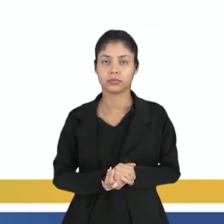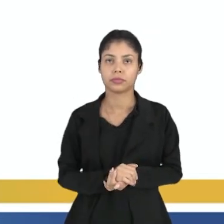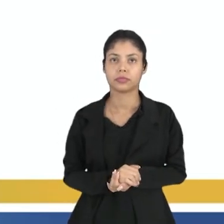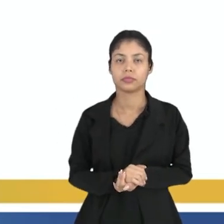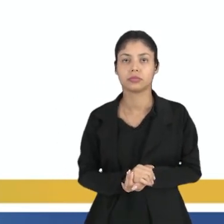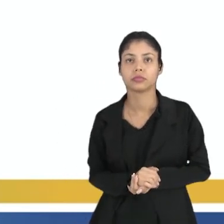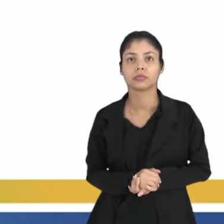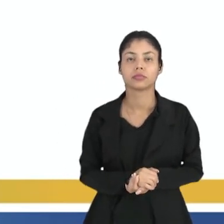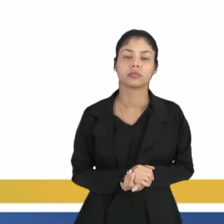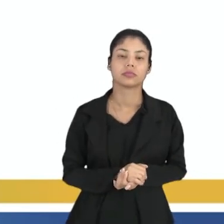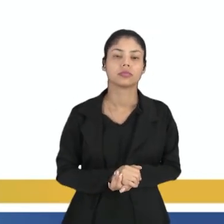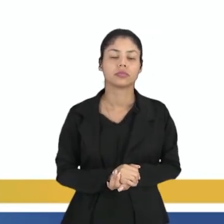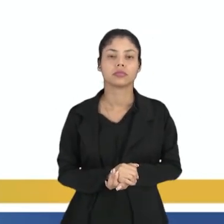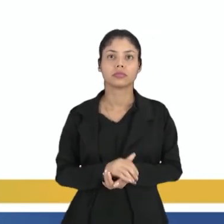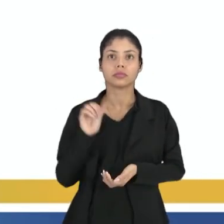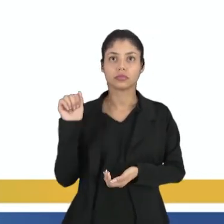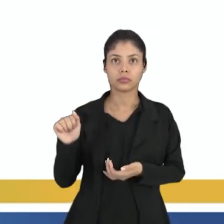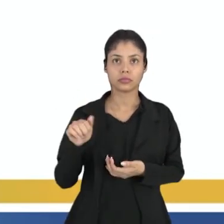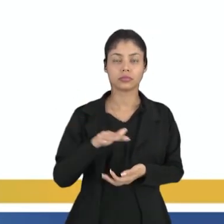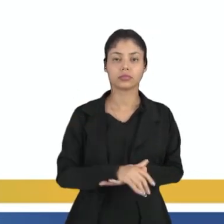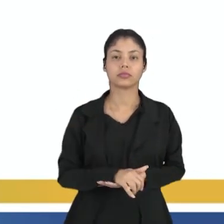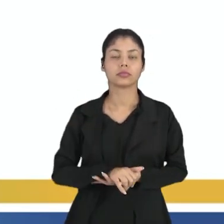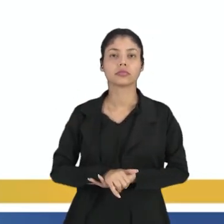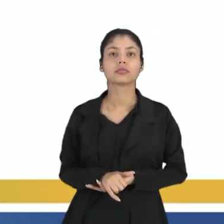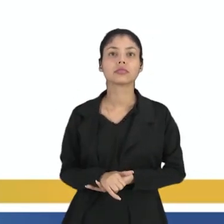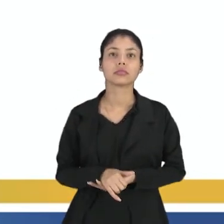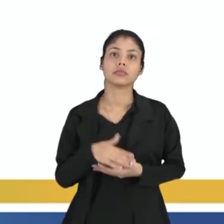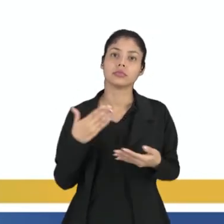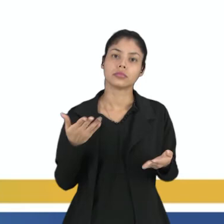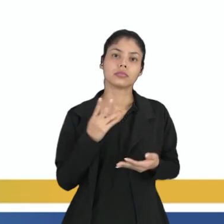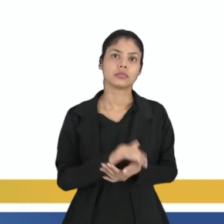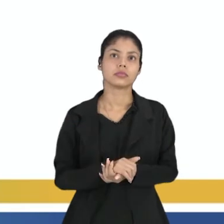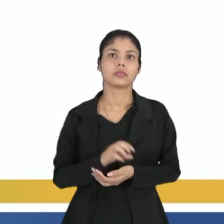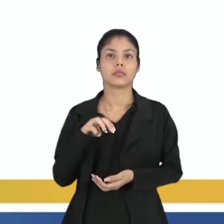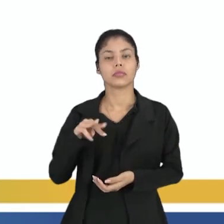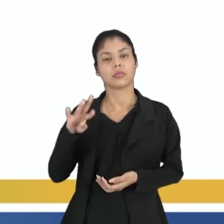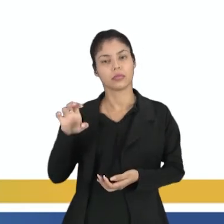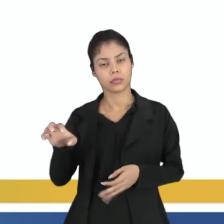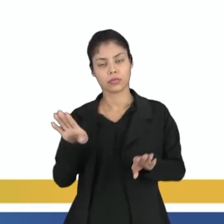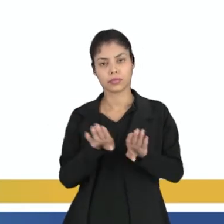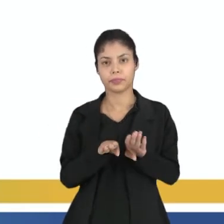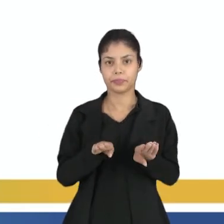relativa a ou relativamente a, tá? Então, os mente também